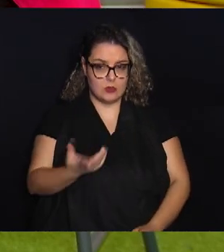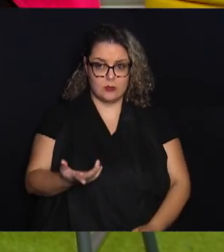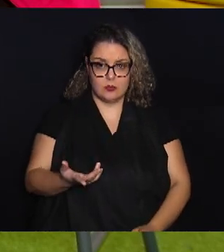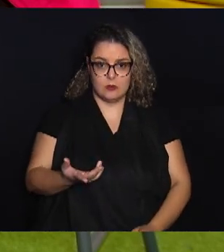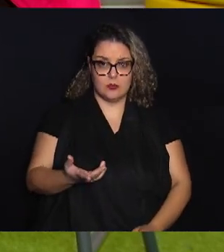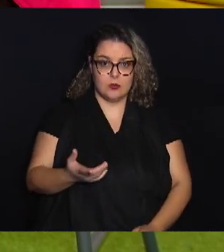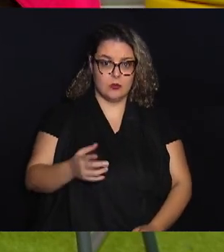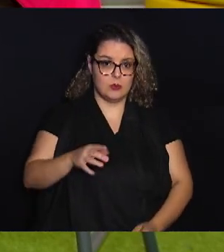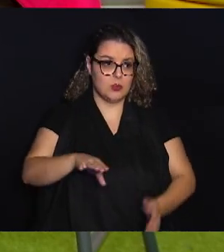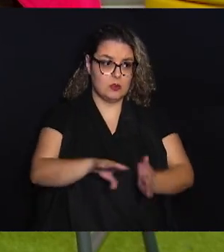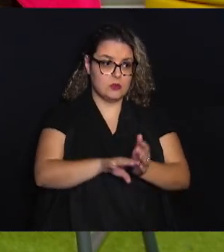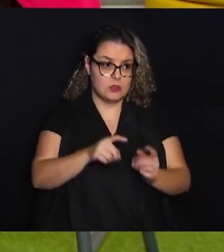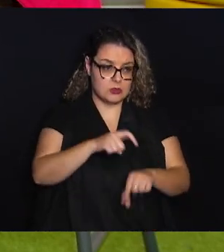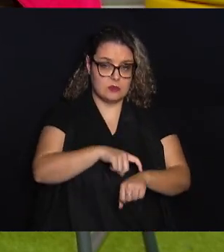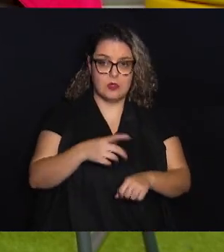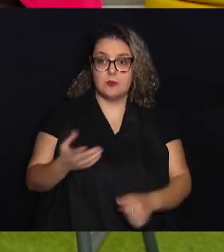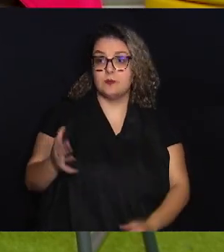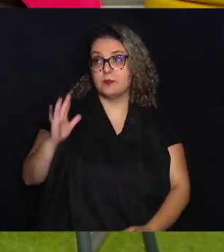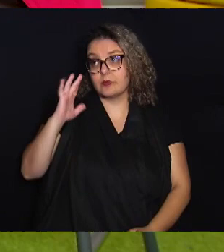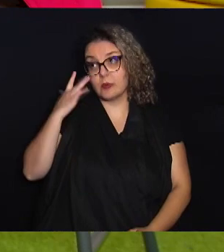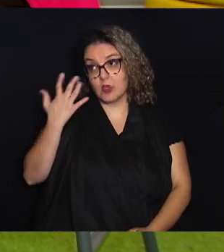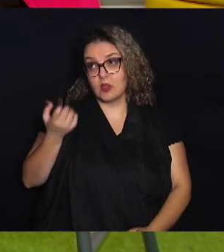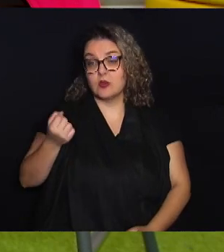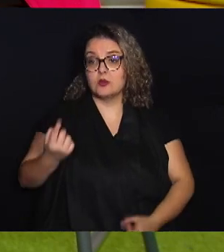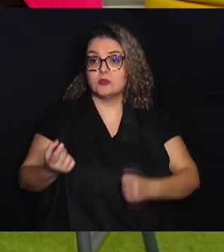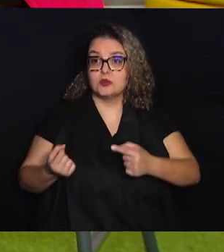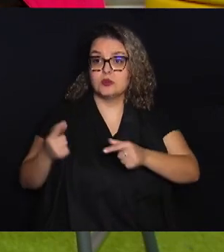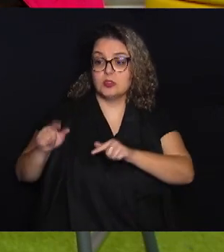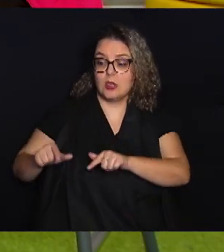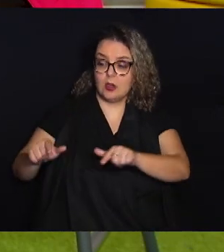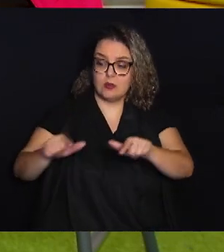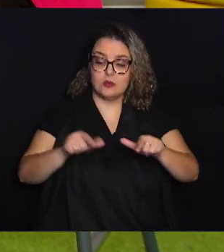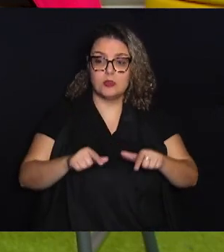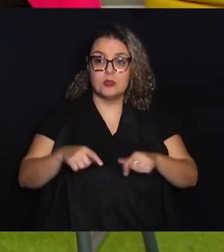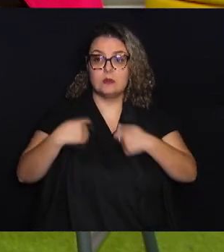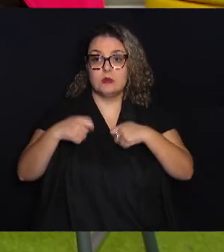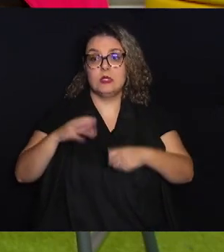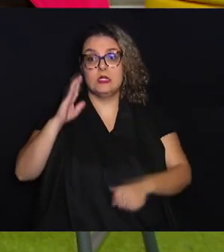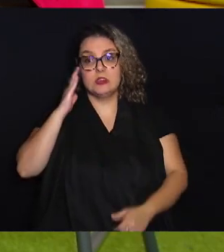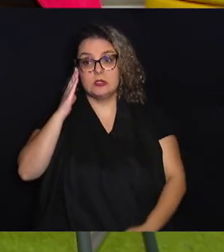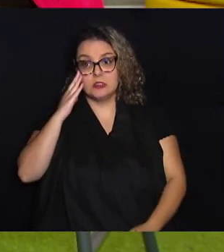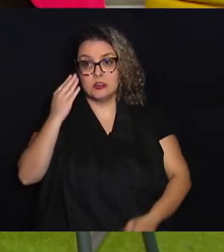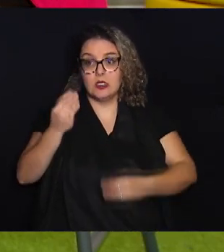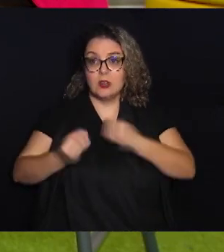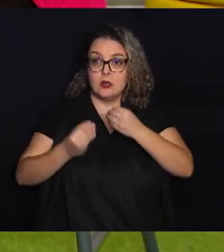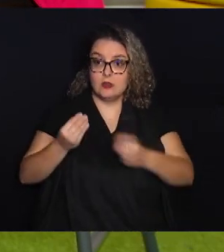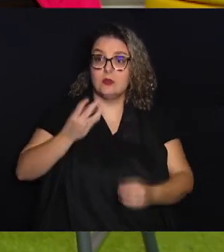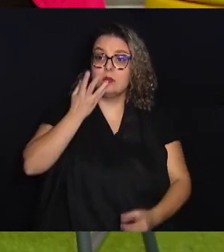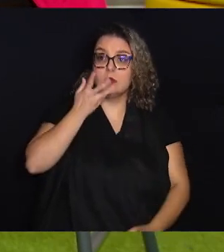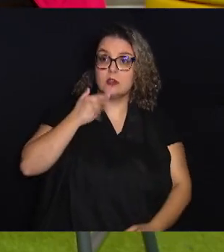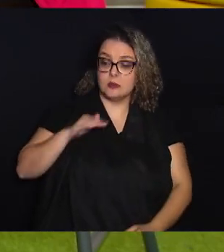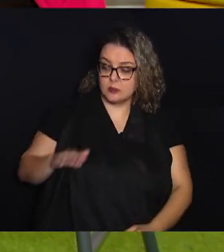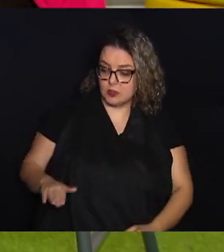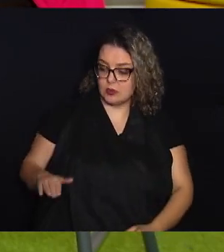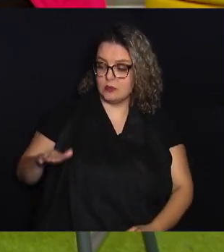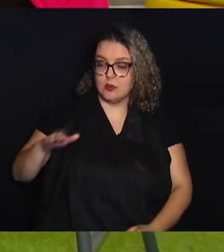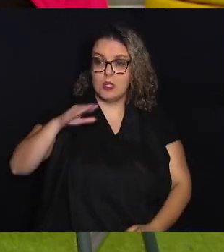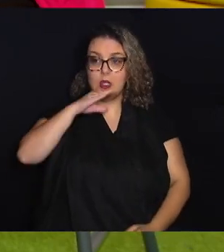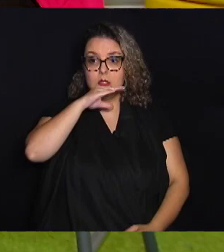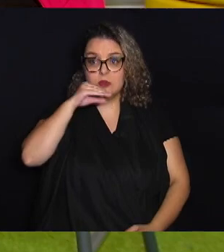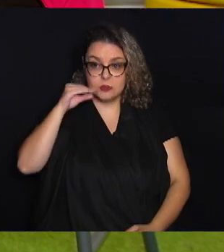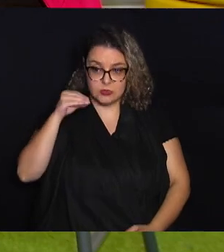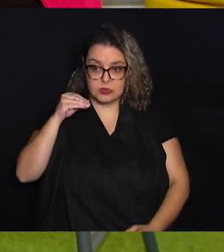não chega a esse ponto. Eu acho que assim, a gente tem alguns espaços que a gente precisa entender com as crianças menores e